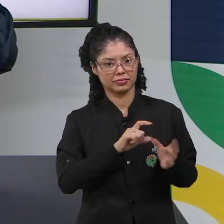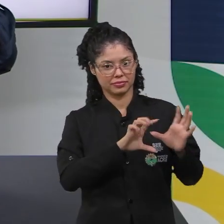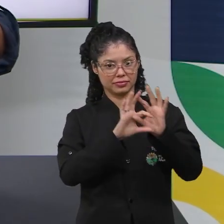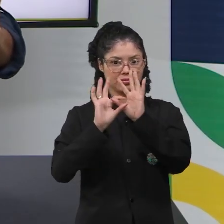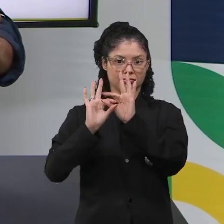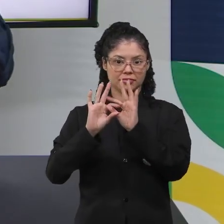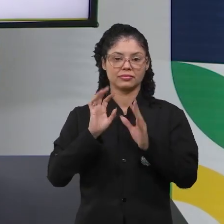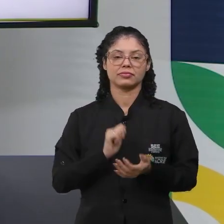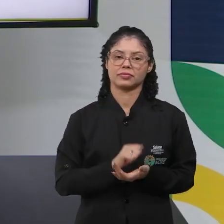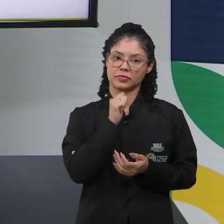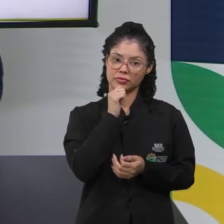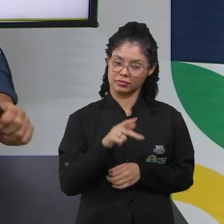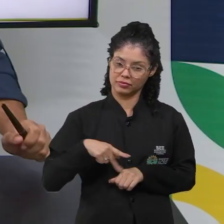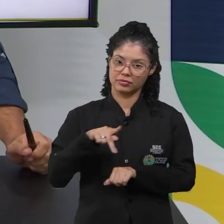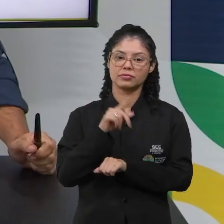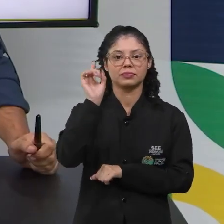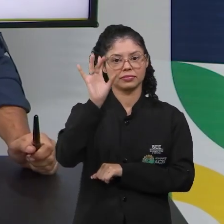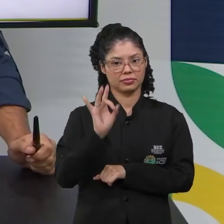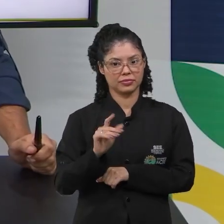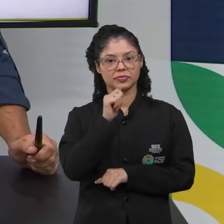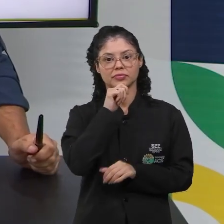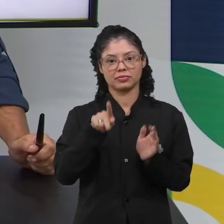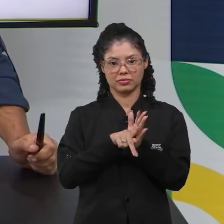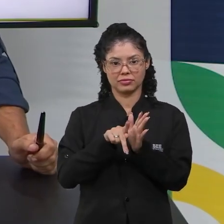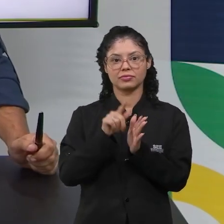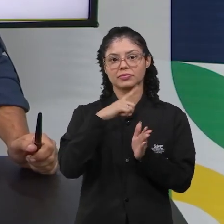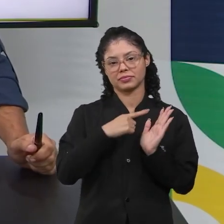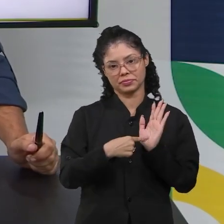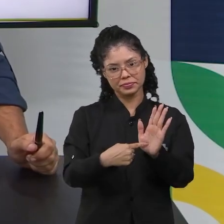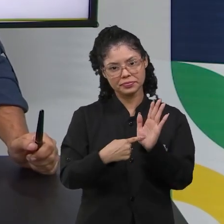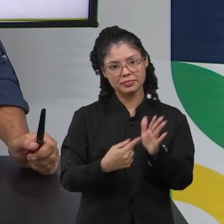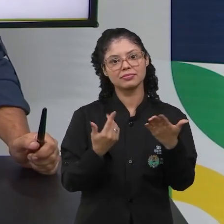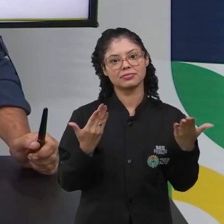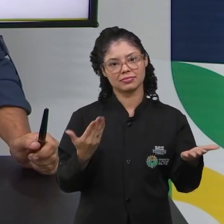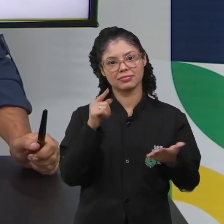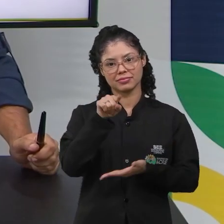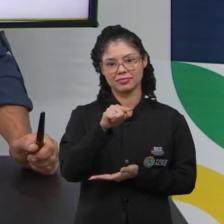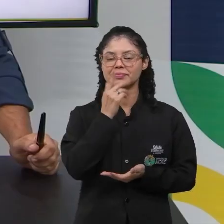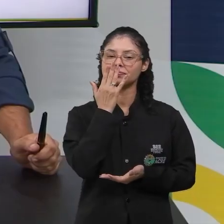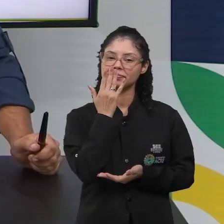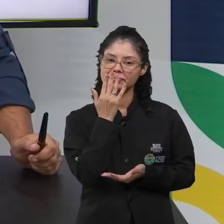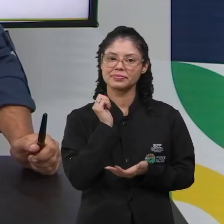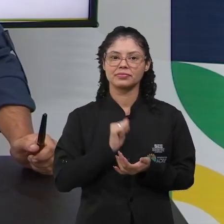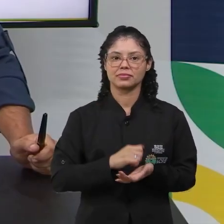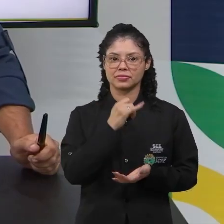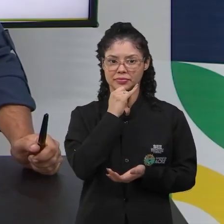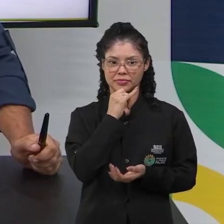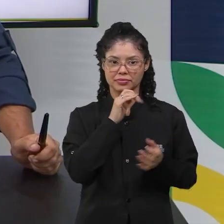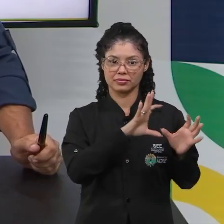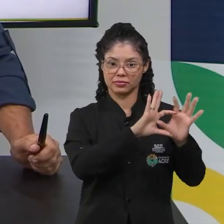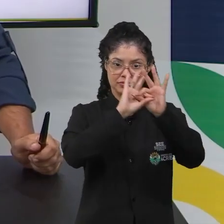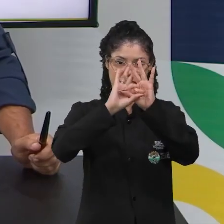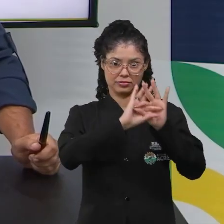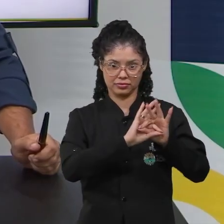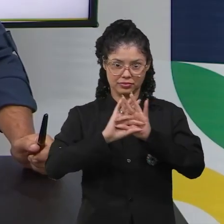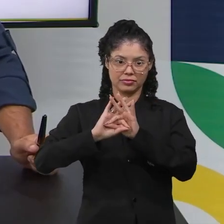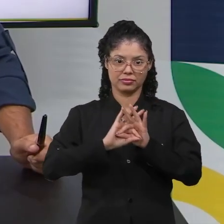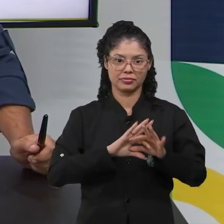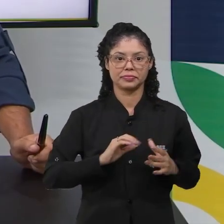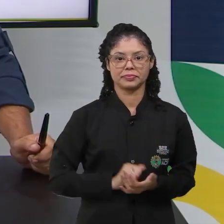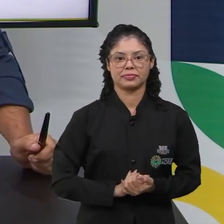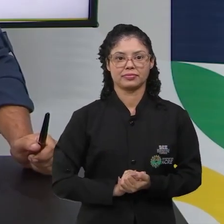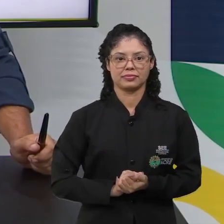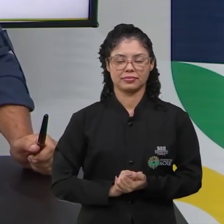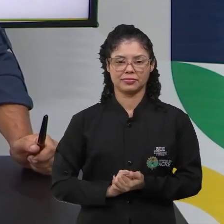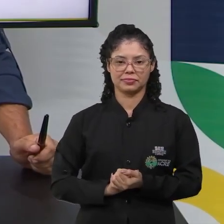Então, a depender do país, cada um das bandeiras tem essa sua representação nas cores, por essas 5 cores básicas dos anéis